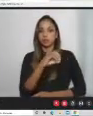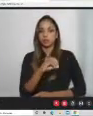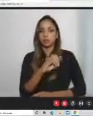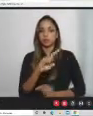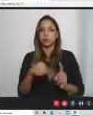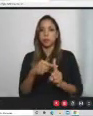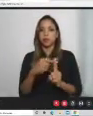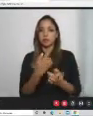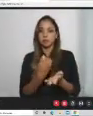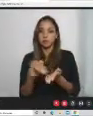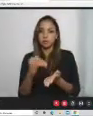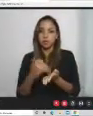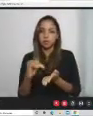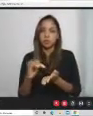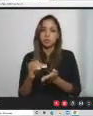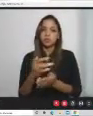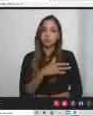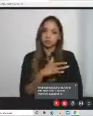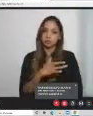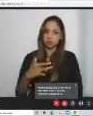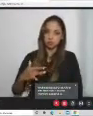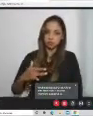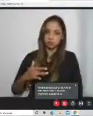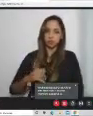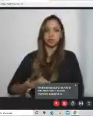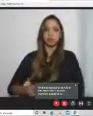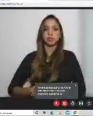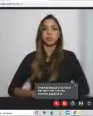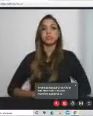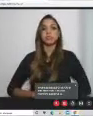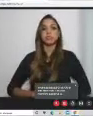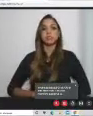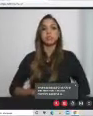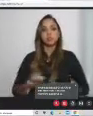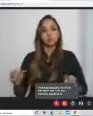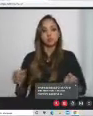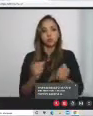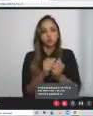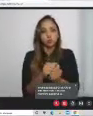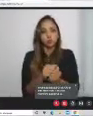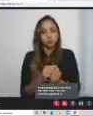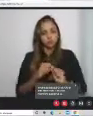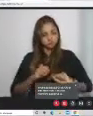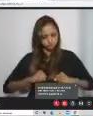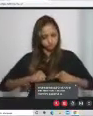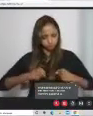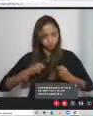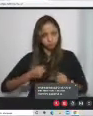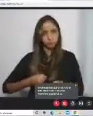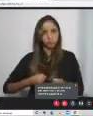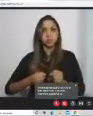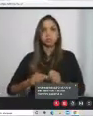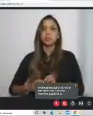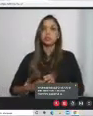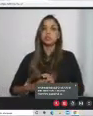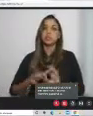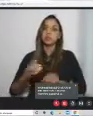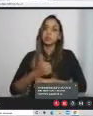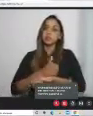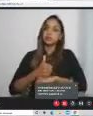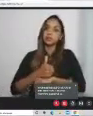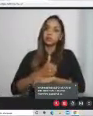à Secretaria Municipal de Saúde, SESAD, que juntos realize esforço para que seja disponibilizado profissional de